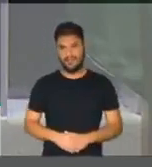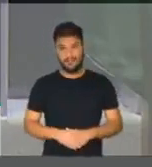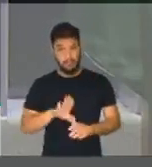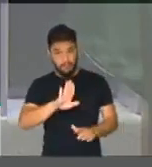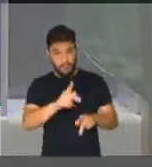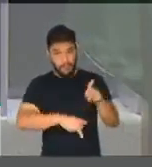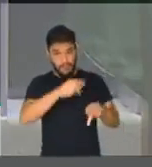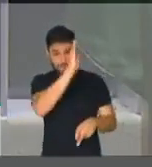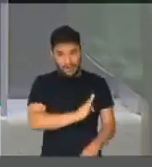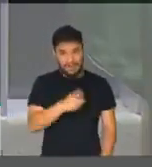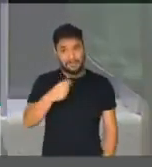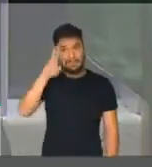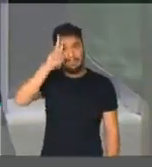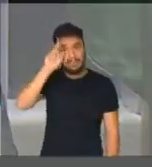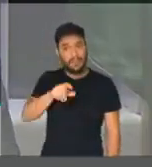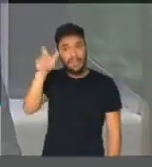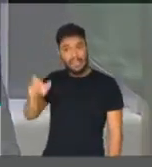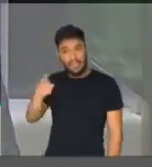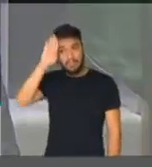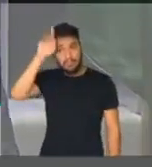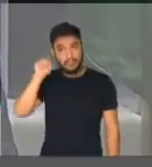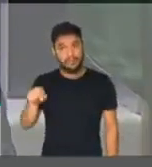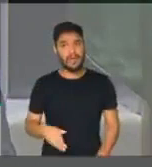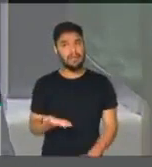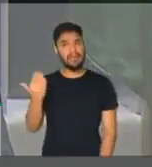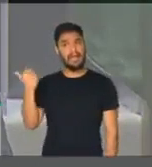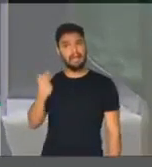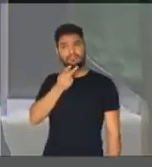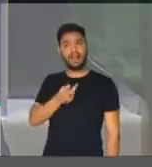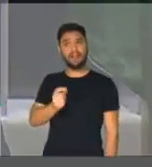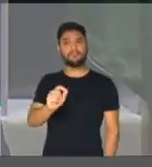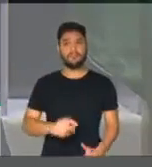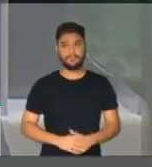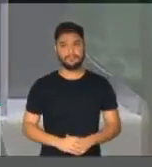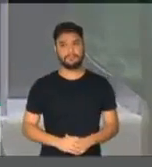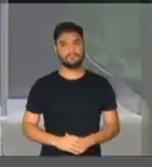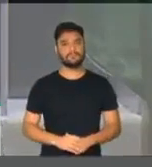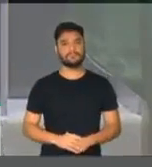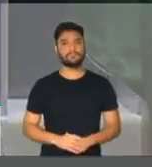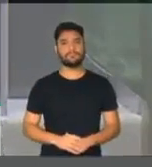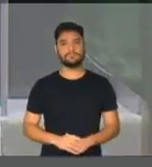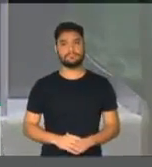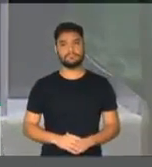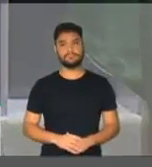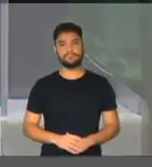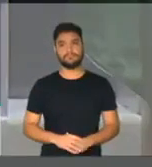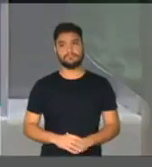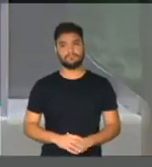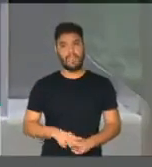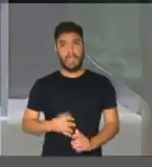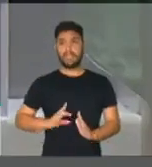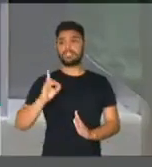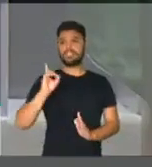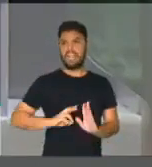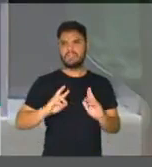lembrado que o papai costumava se referir da seguinte maneira: